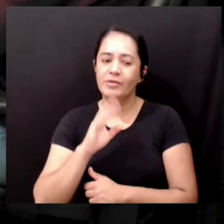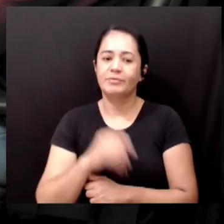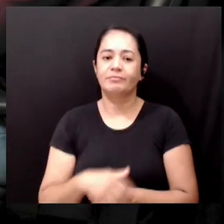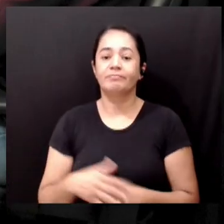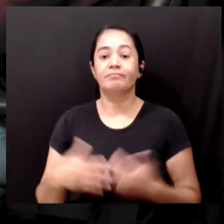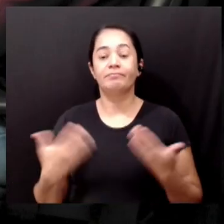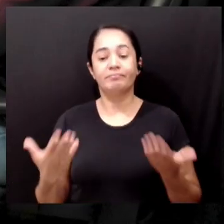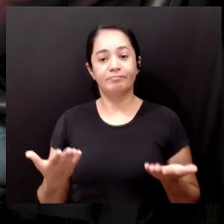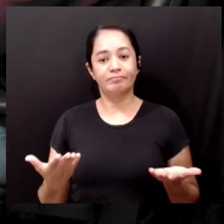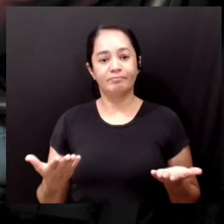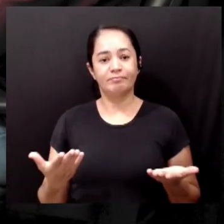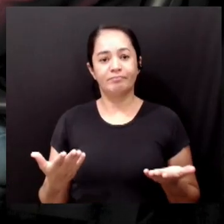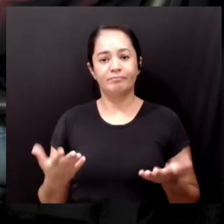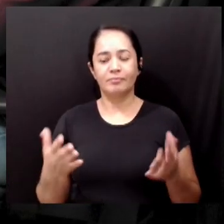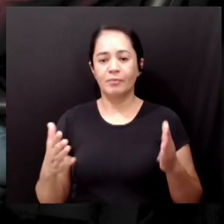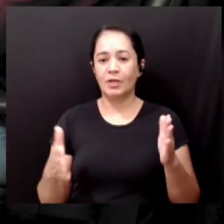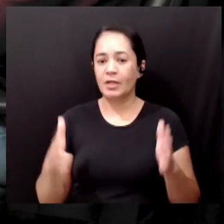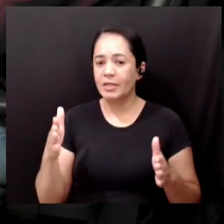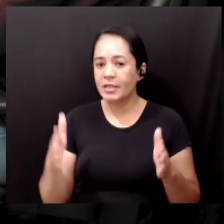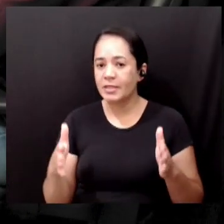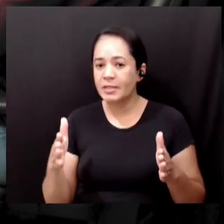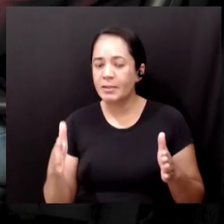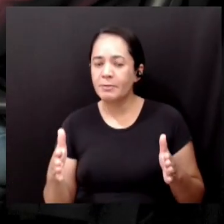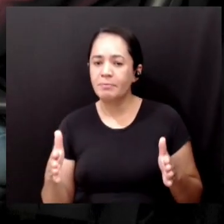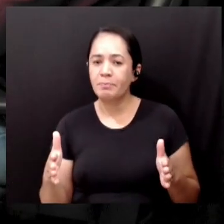nesse período, então,